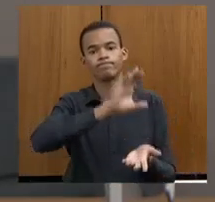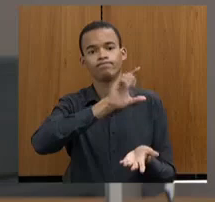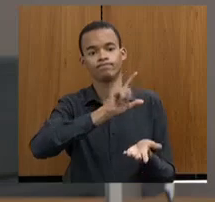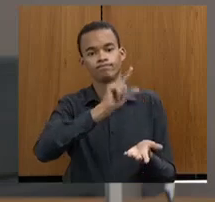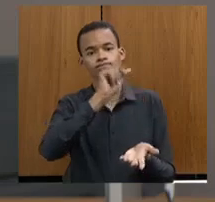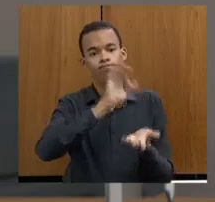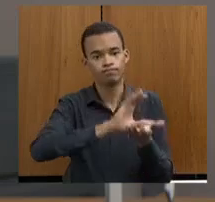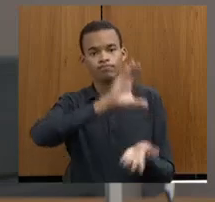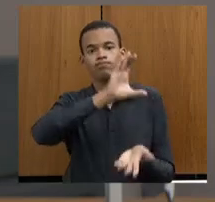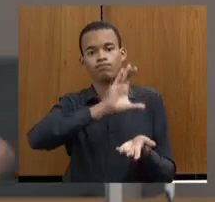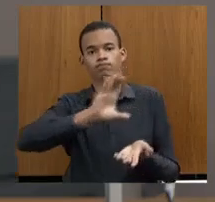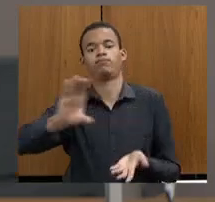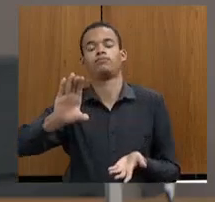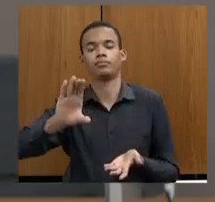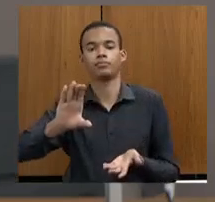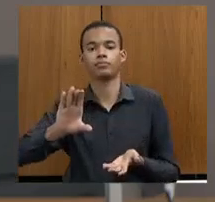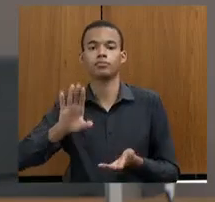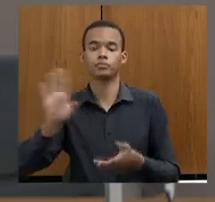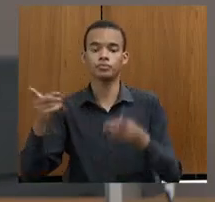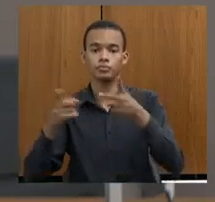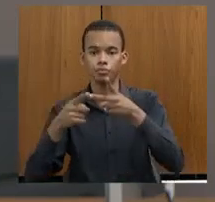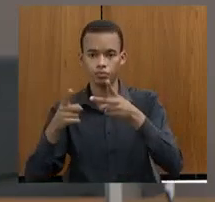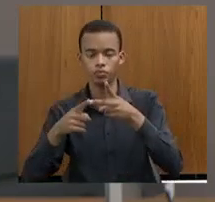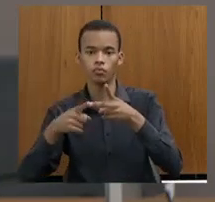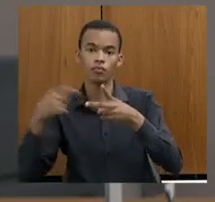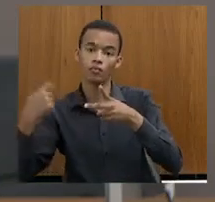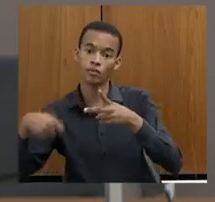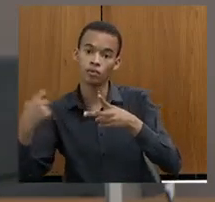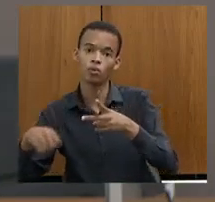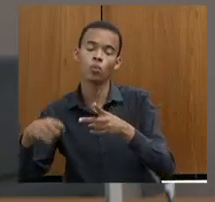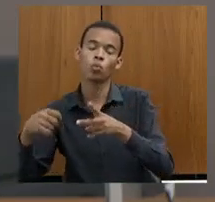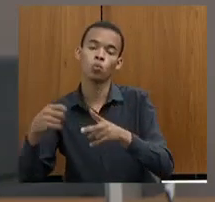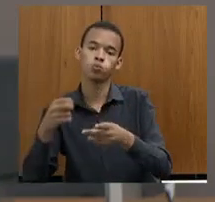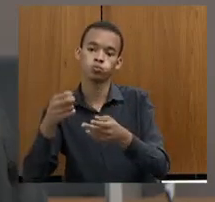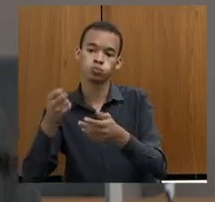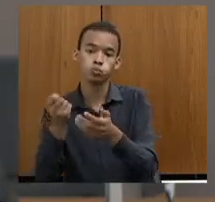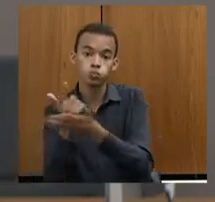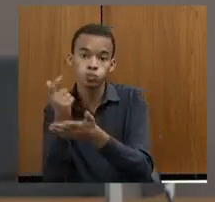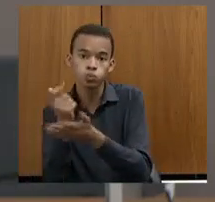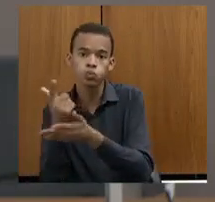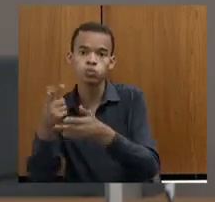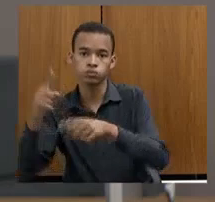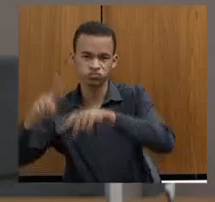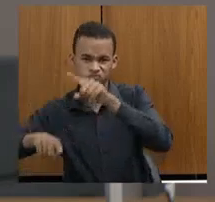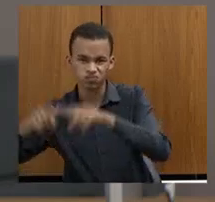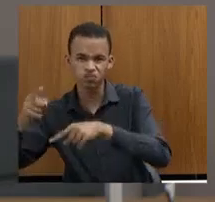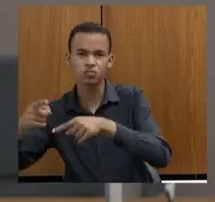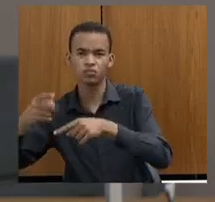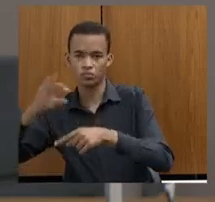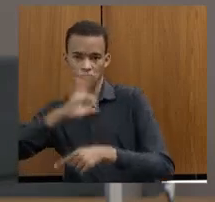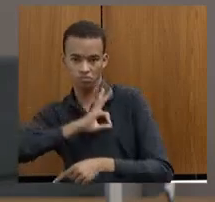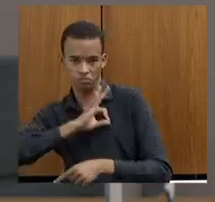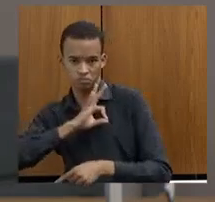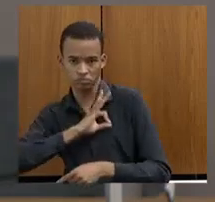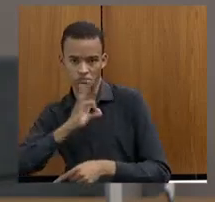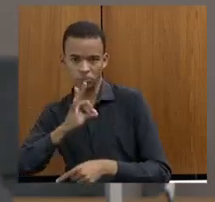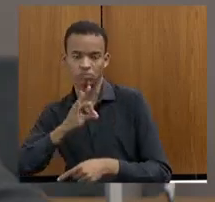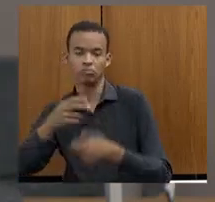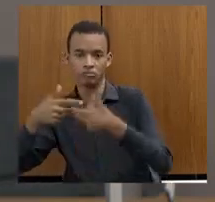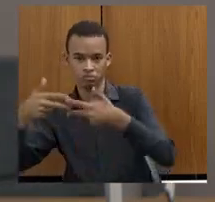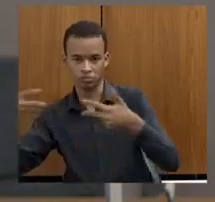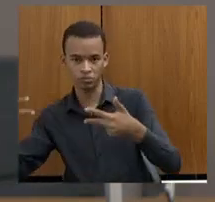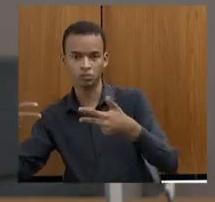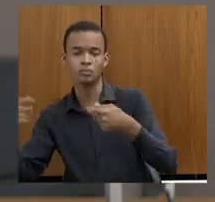armas qual é o impacto disso o impacto disso é a redução da arrecadação do Estado